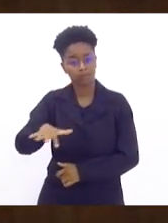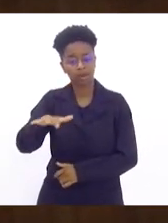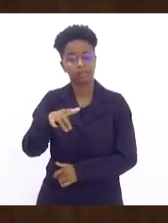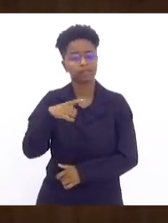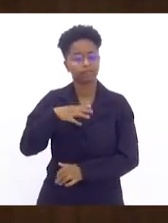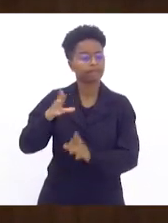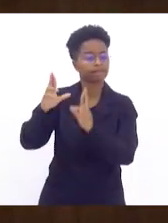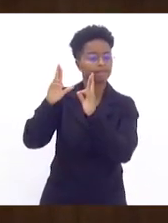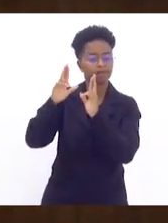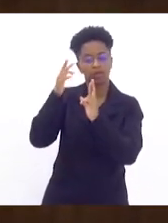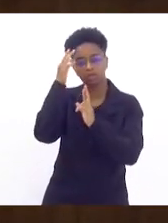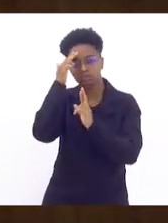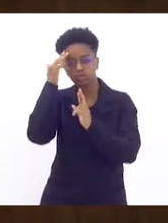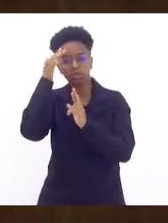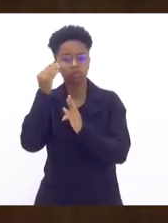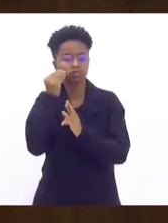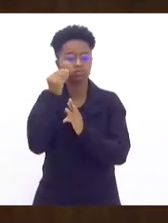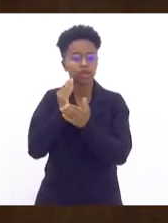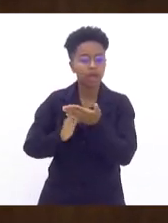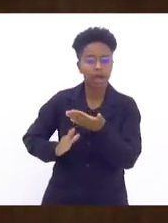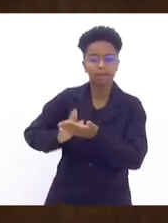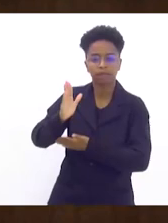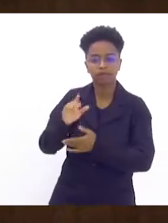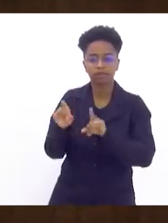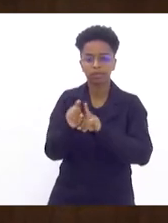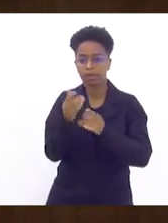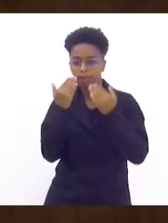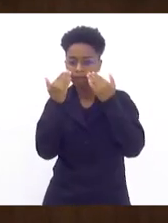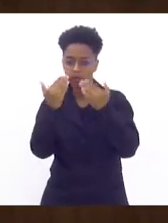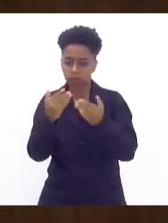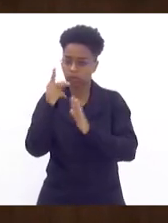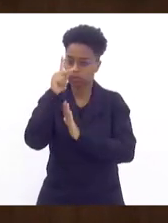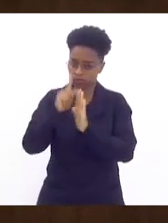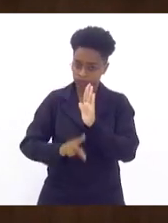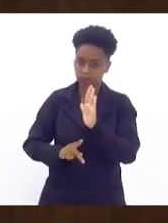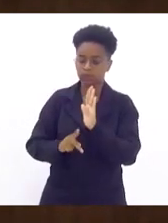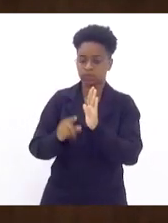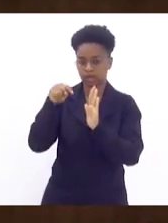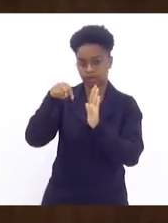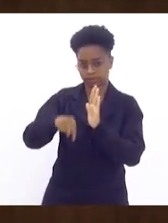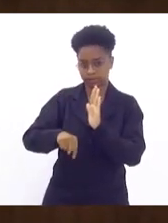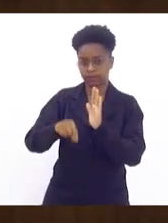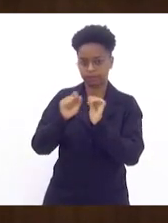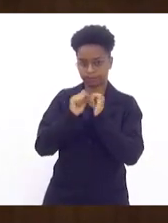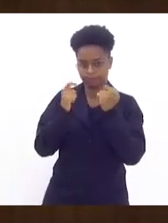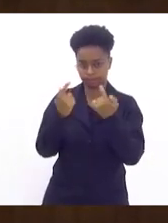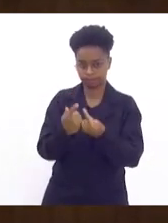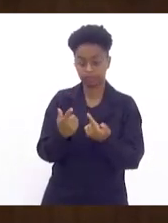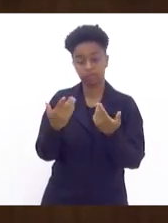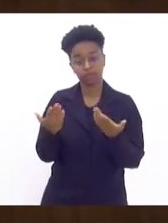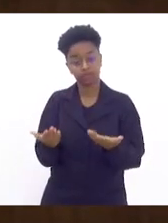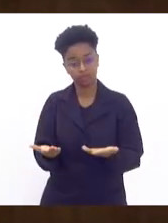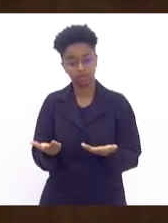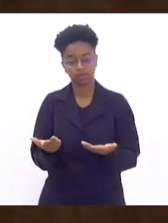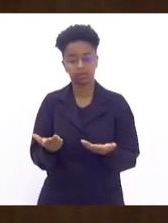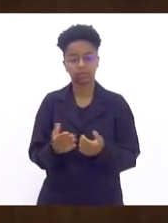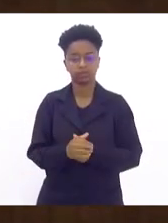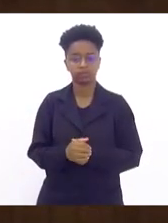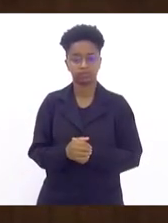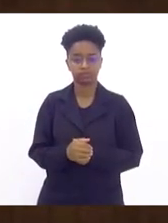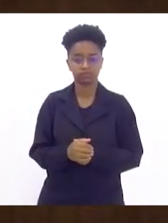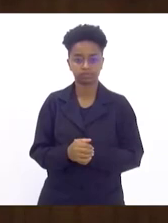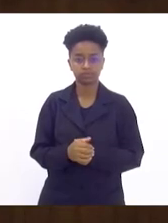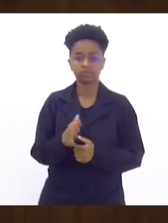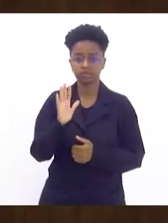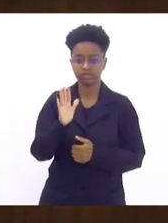expectativa pela aprovação pela apresentação e aprovação desse direto aqui na casa então como